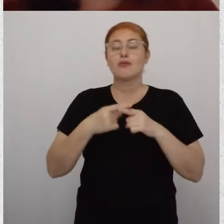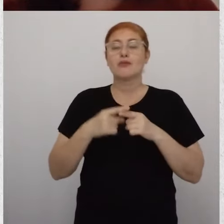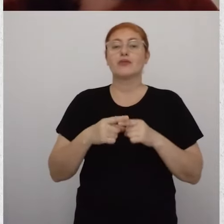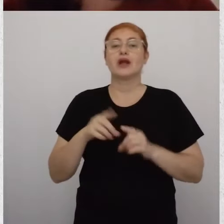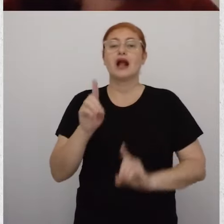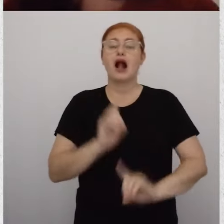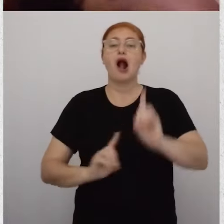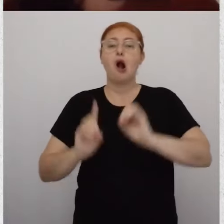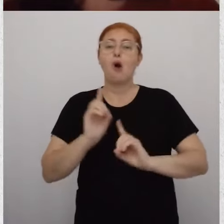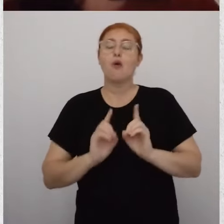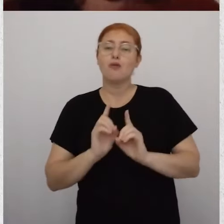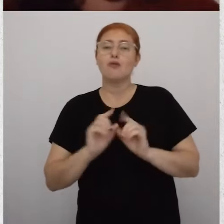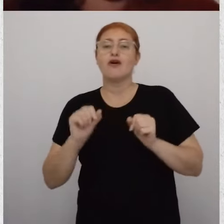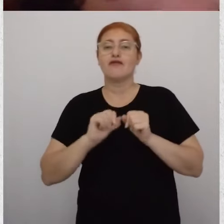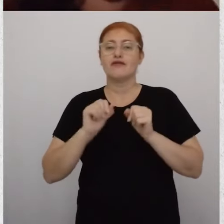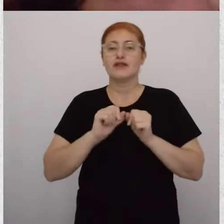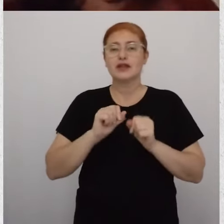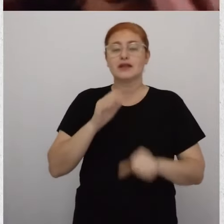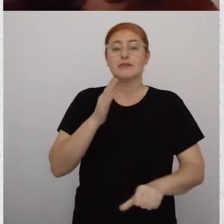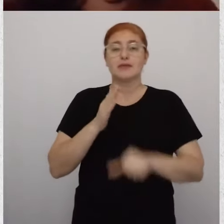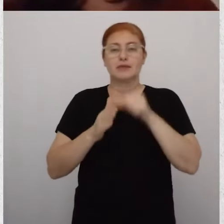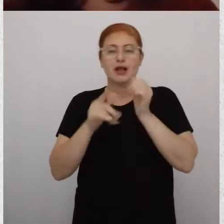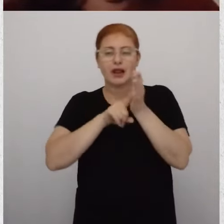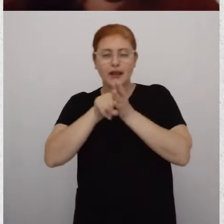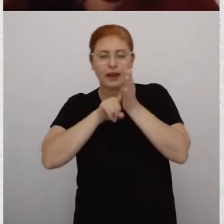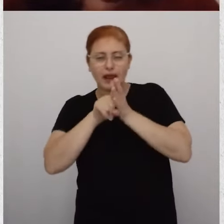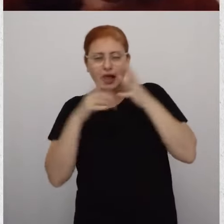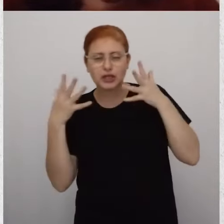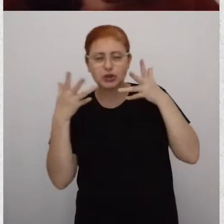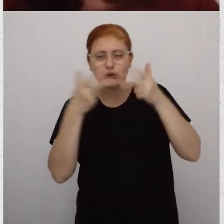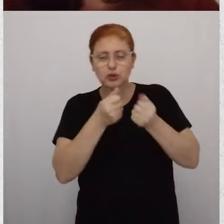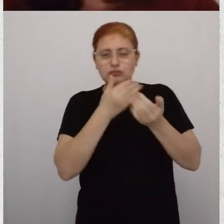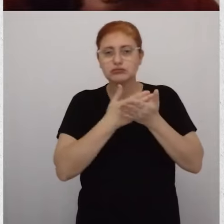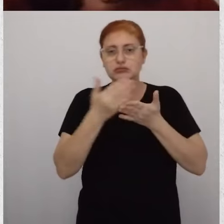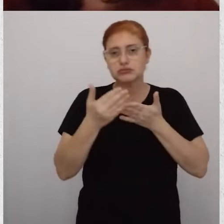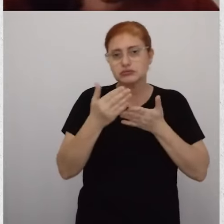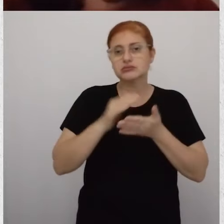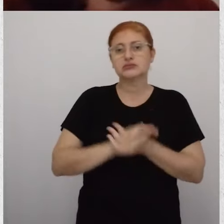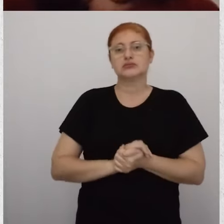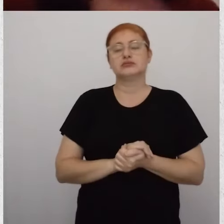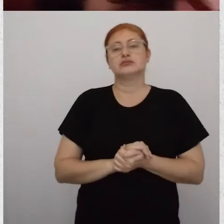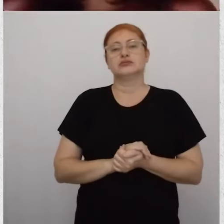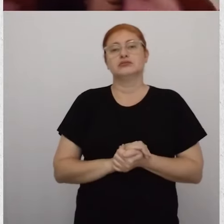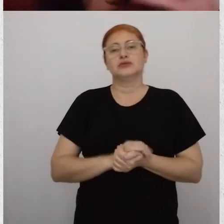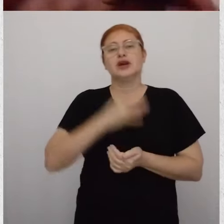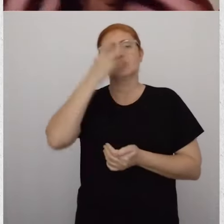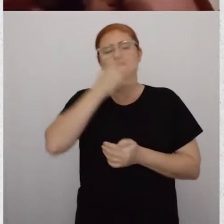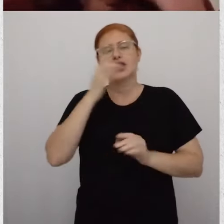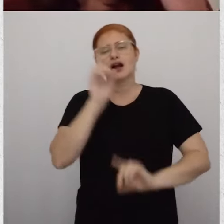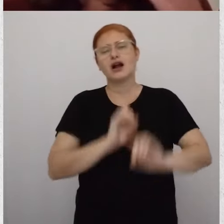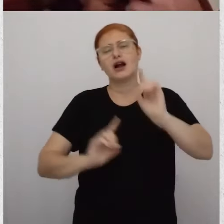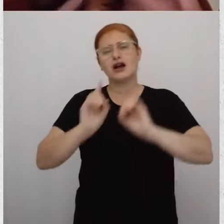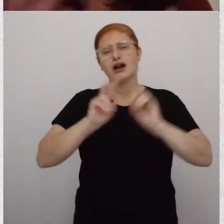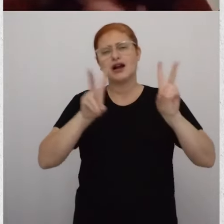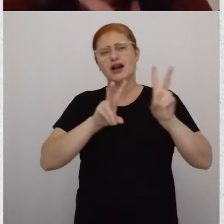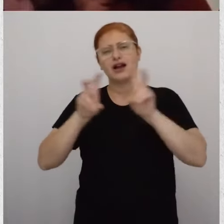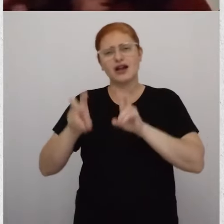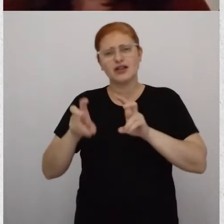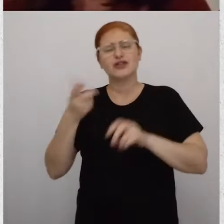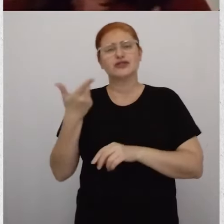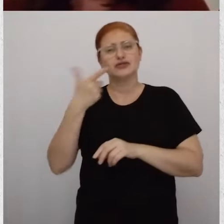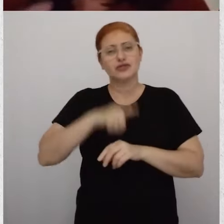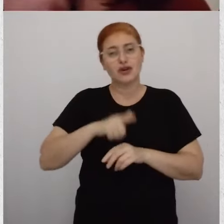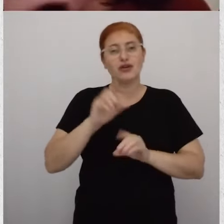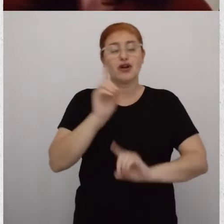algumas eu fiz primeiro uma análise inicial de todas, assim, e aí achei que algumas questões se repetiam e que